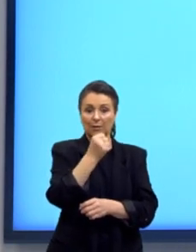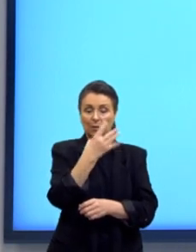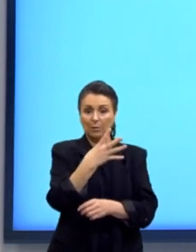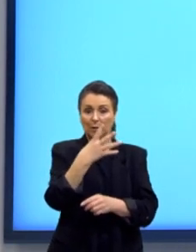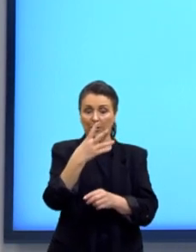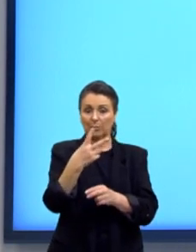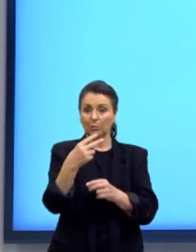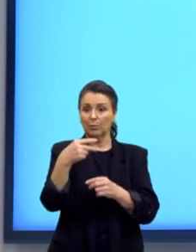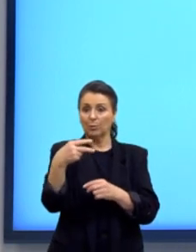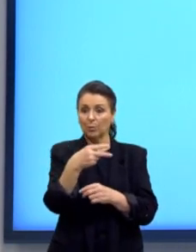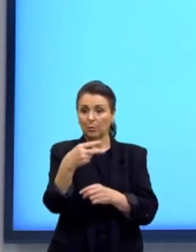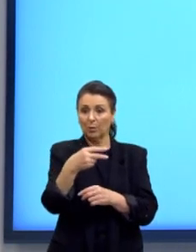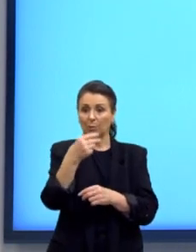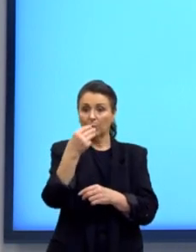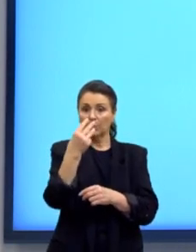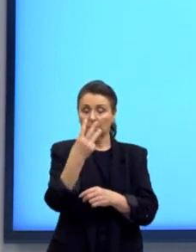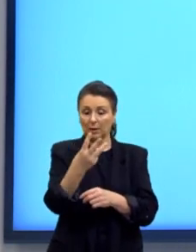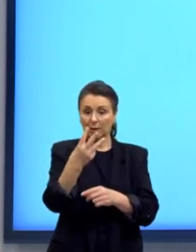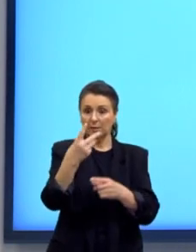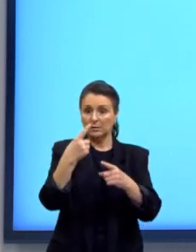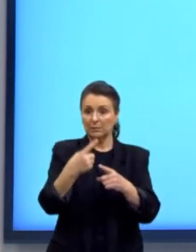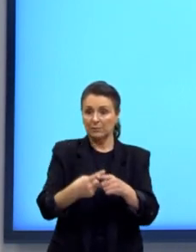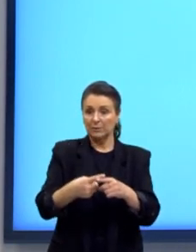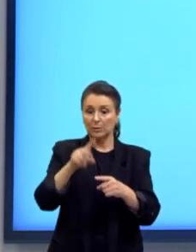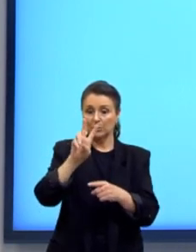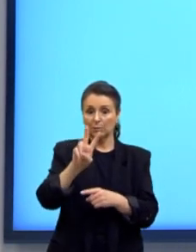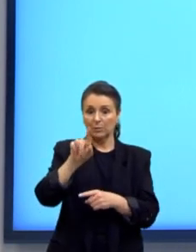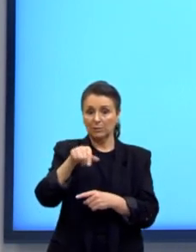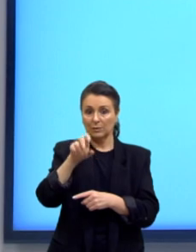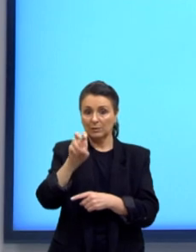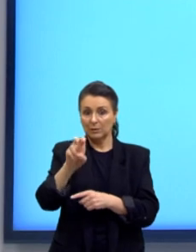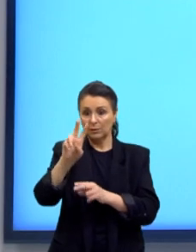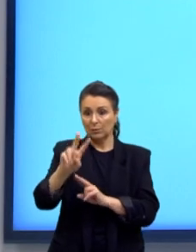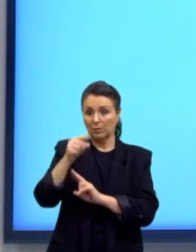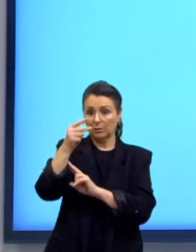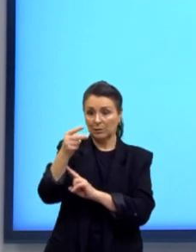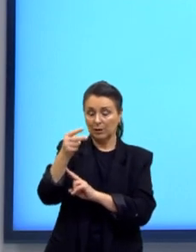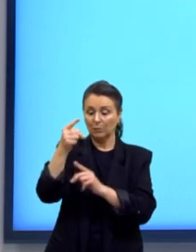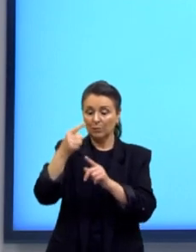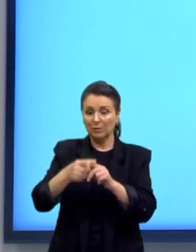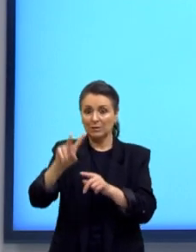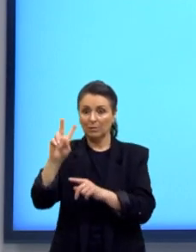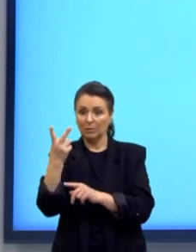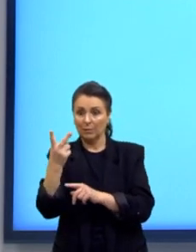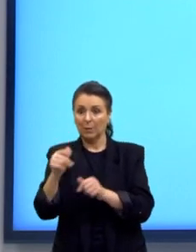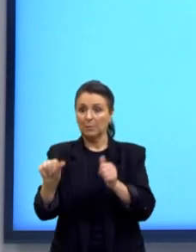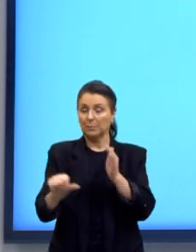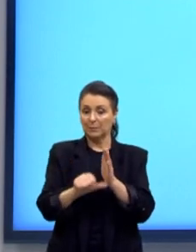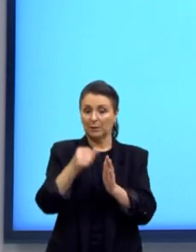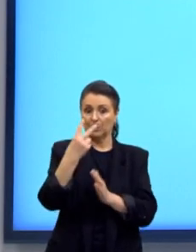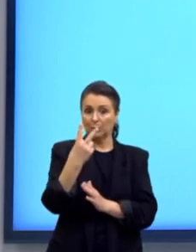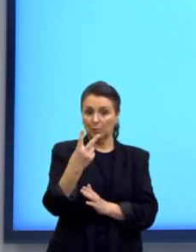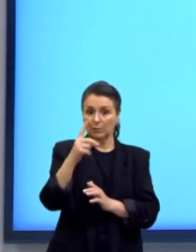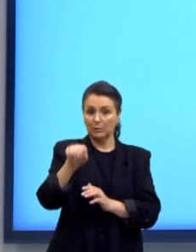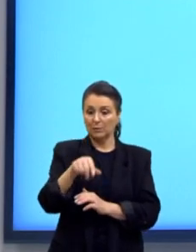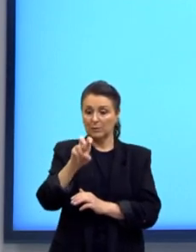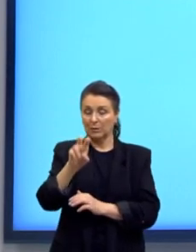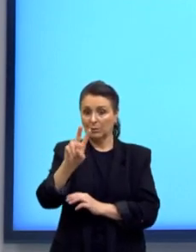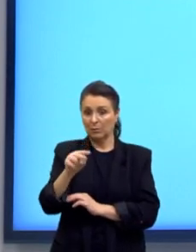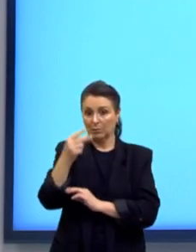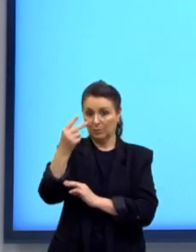2,5 ao quadrado vezes H começamos resolvendo a potência né 2,5 ao